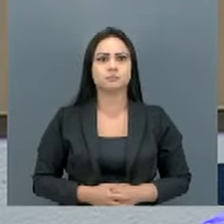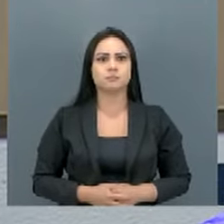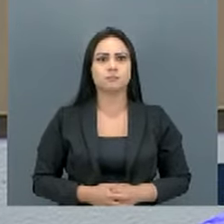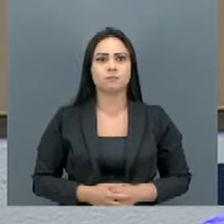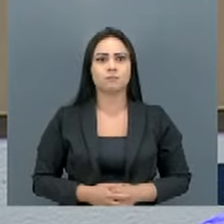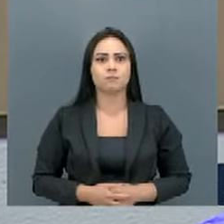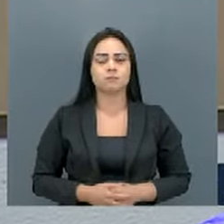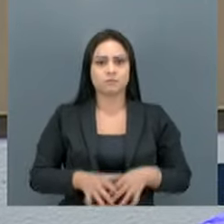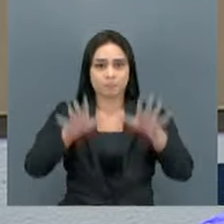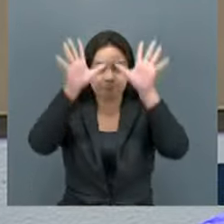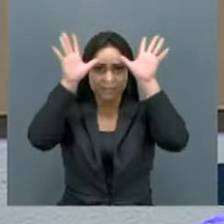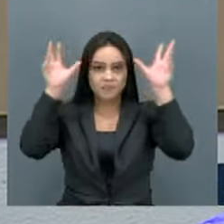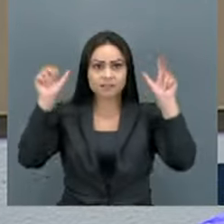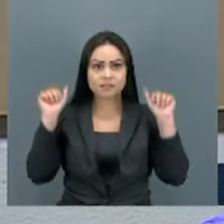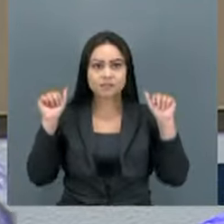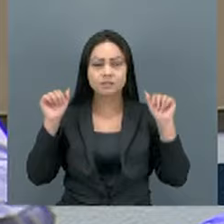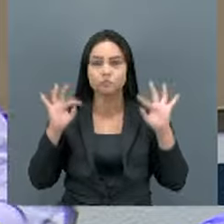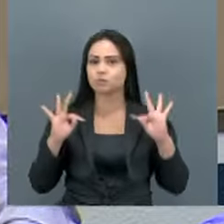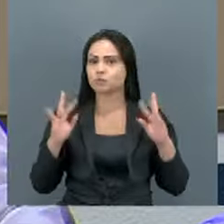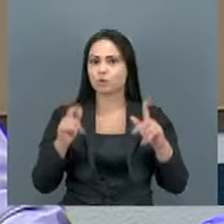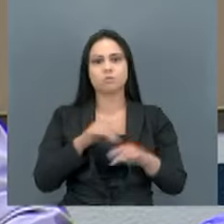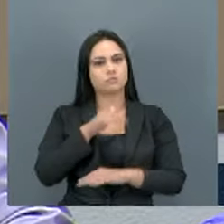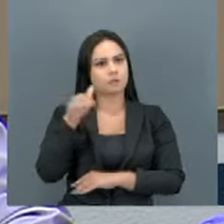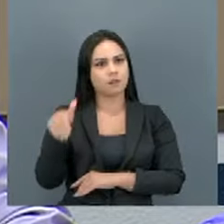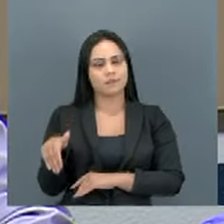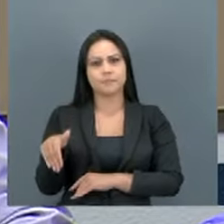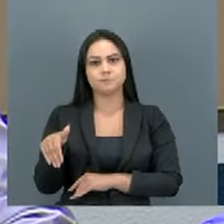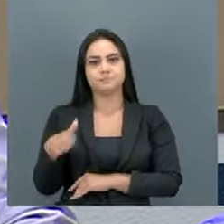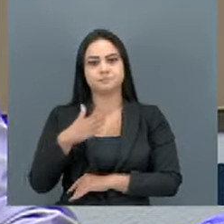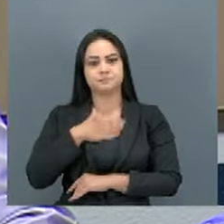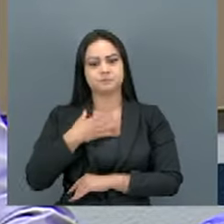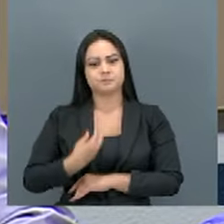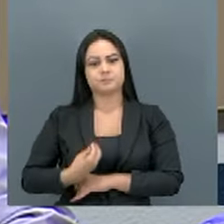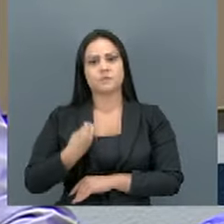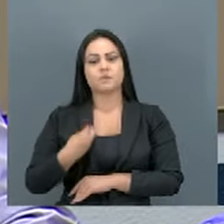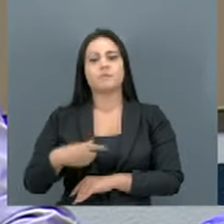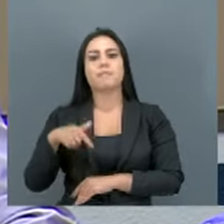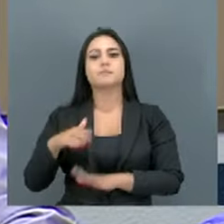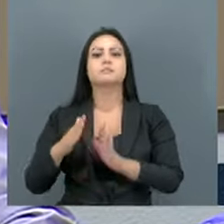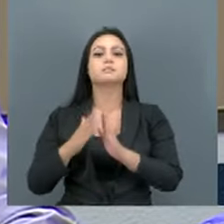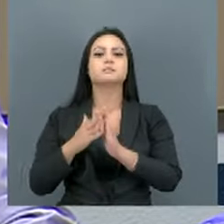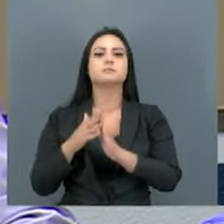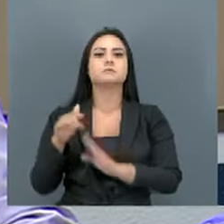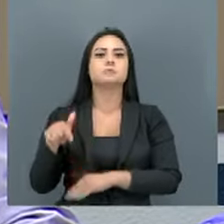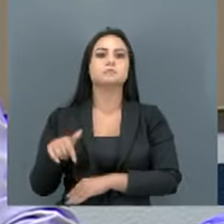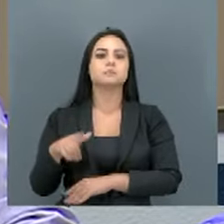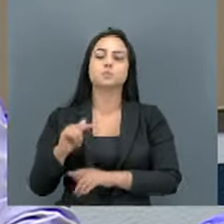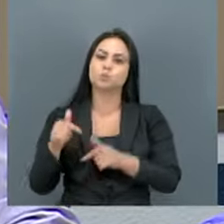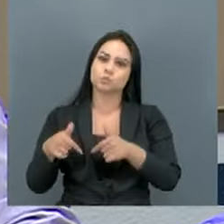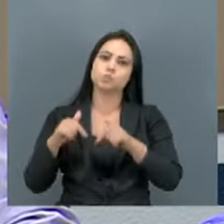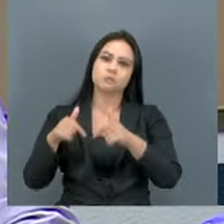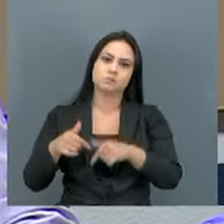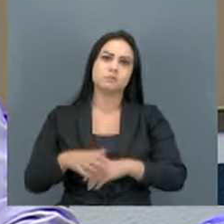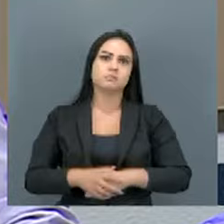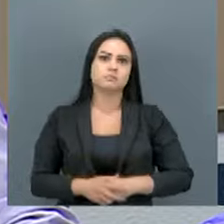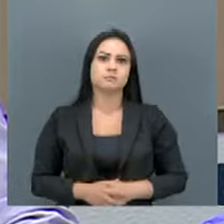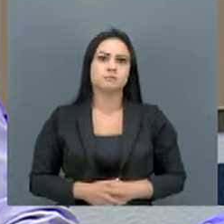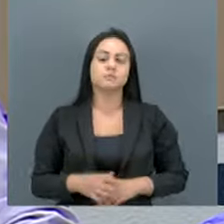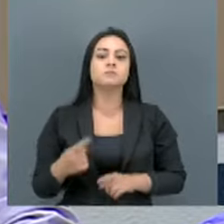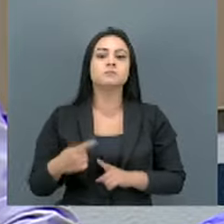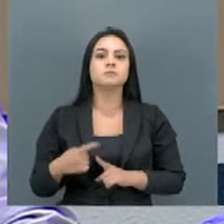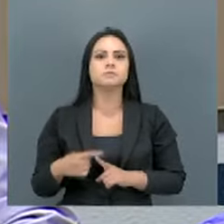Os caciques, todos de lá, na minha terra, está lutando bastante. Por